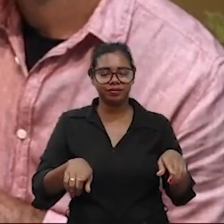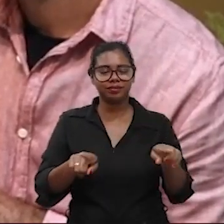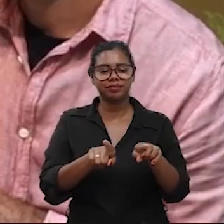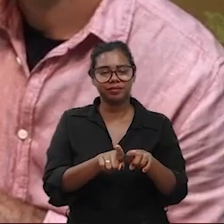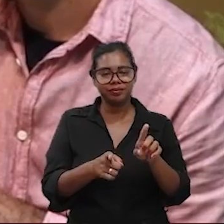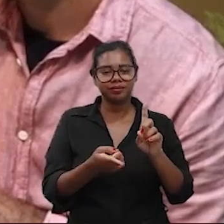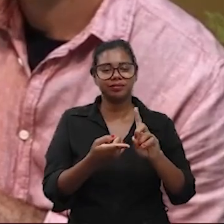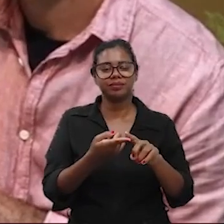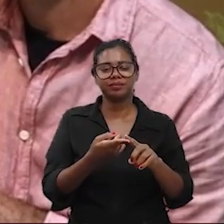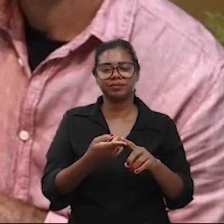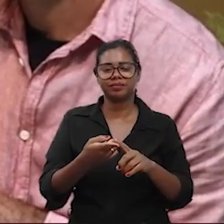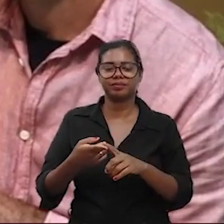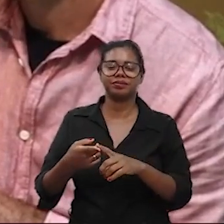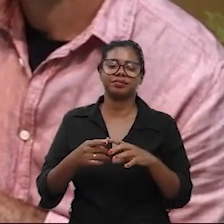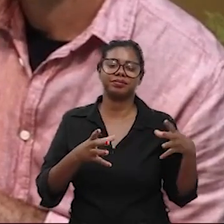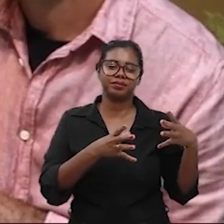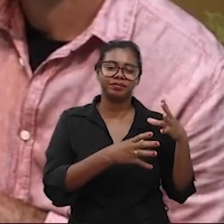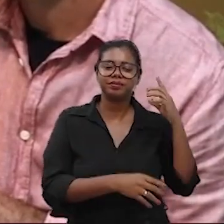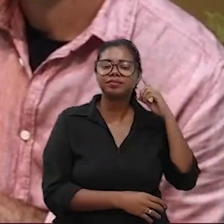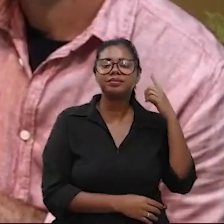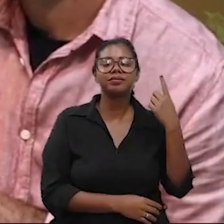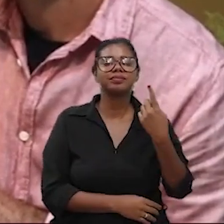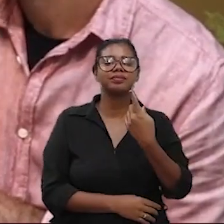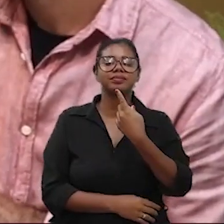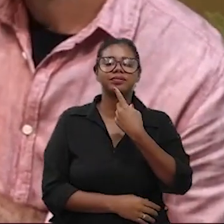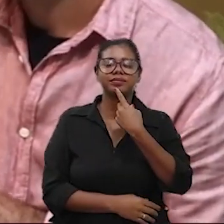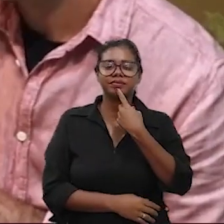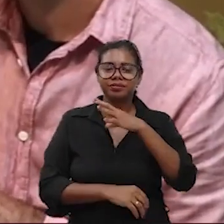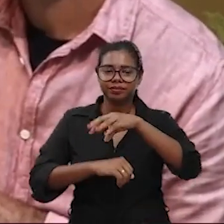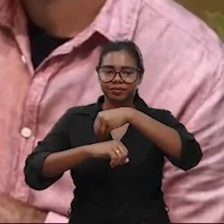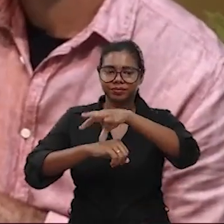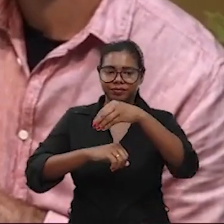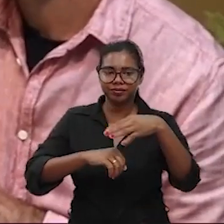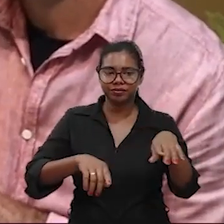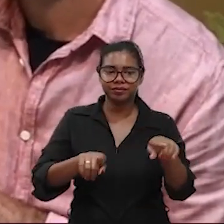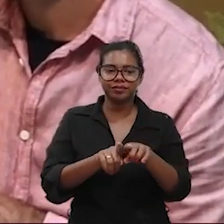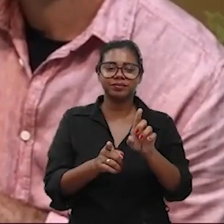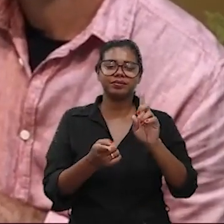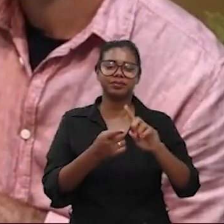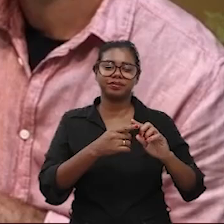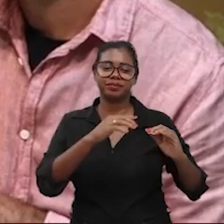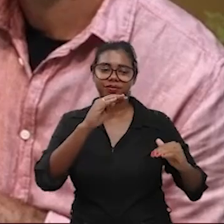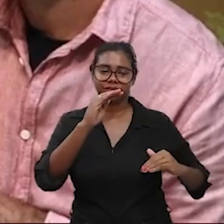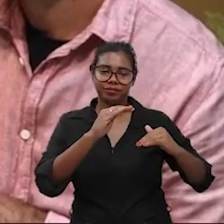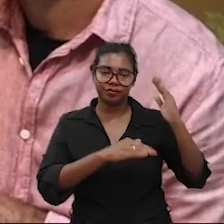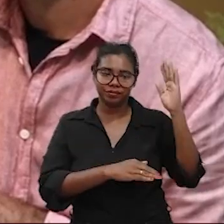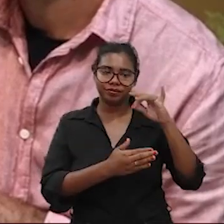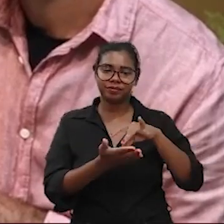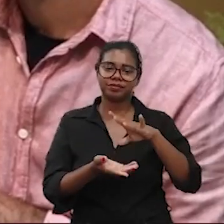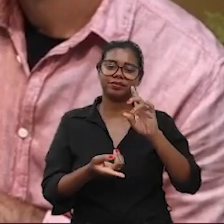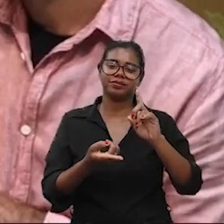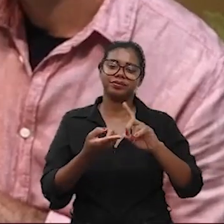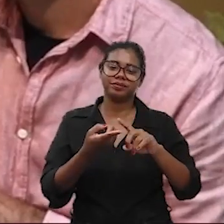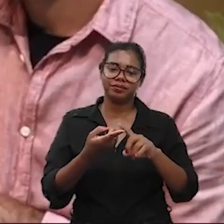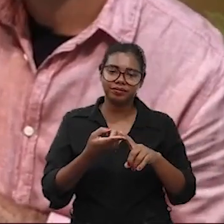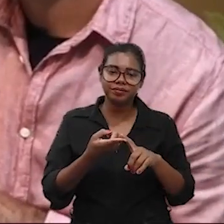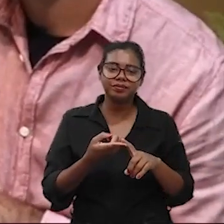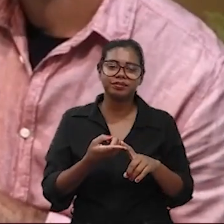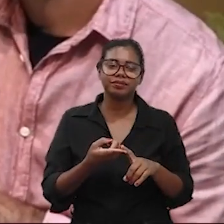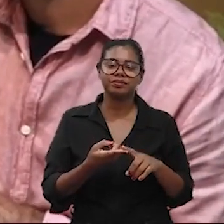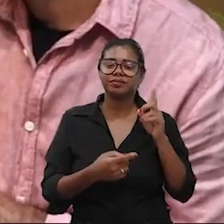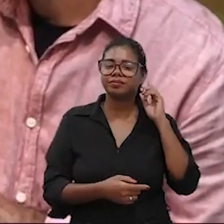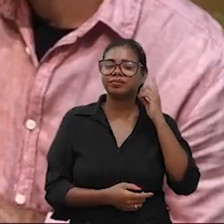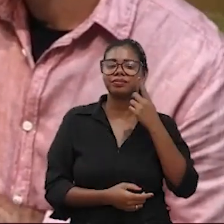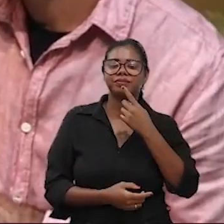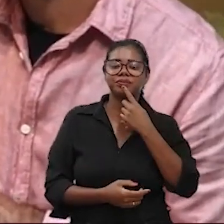da comunidade surda esse espaço também de atuação, além, né, do ouvinte também do surdo. Sim.